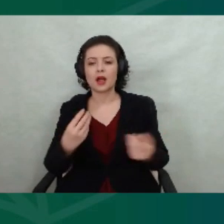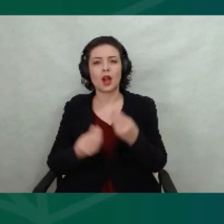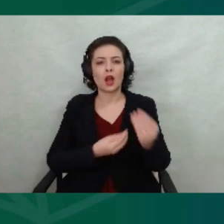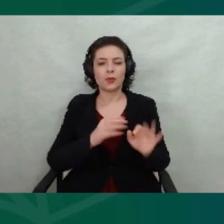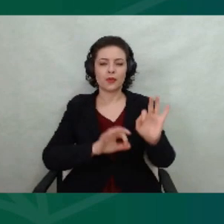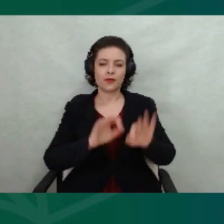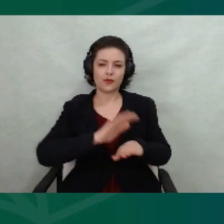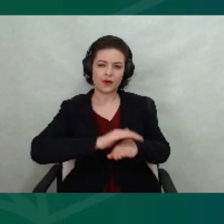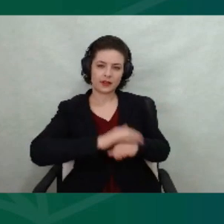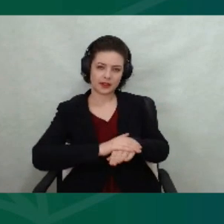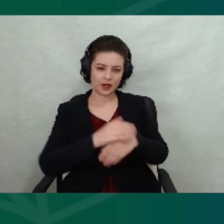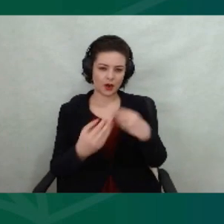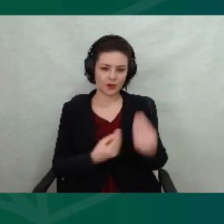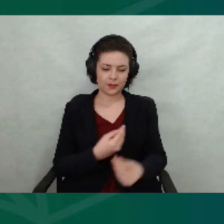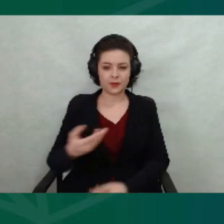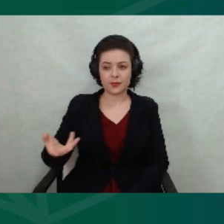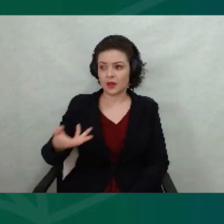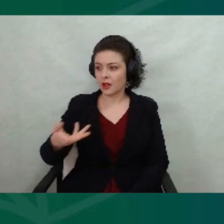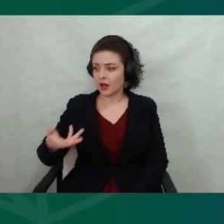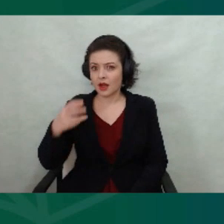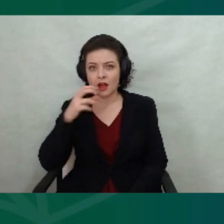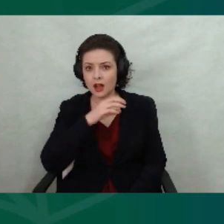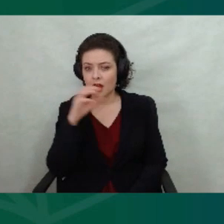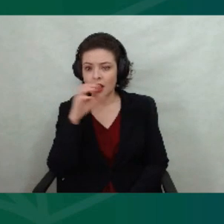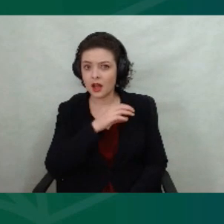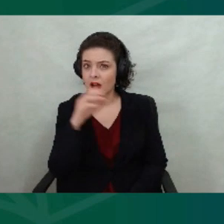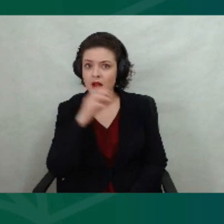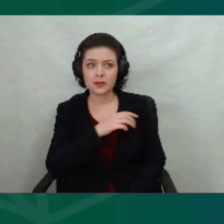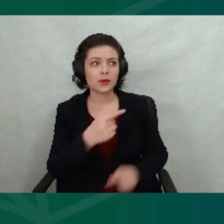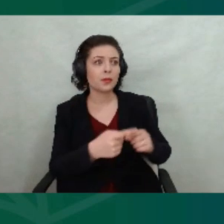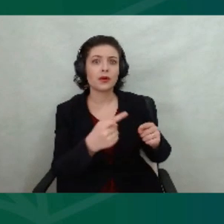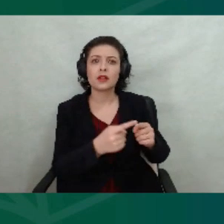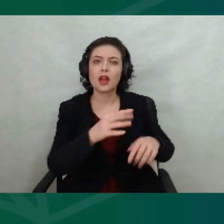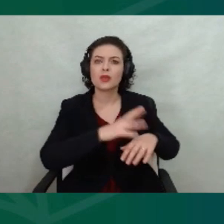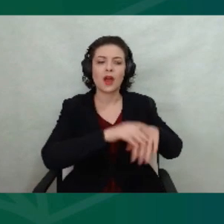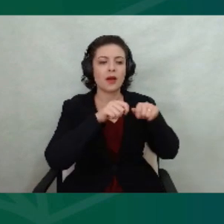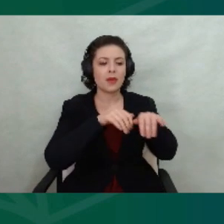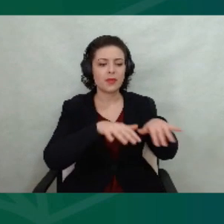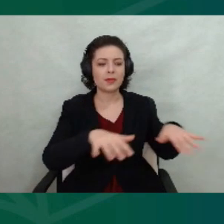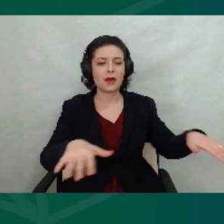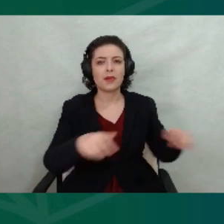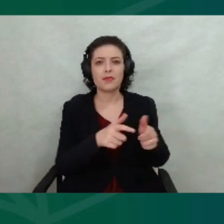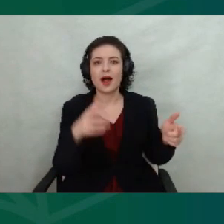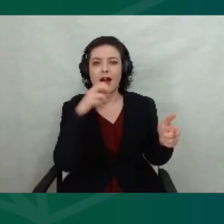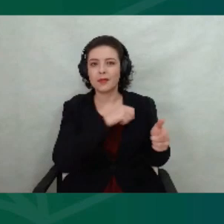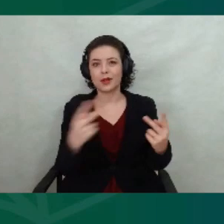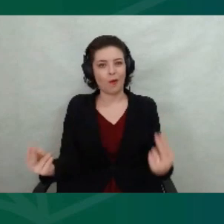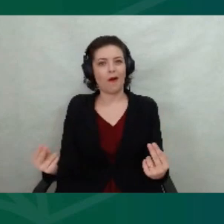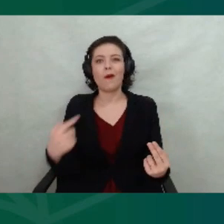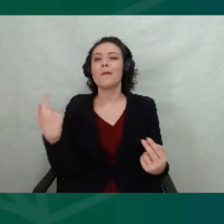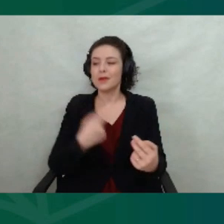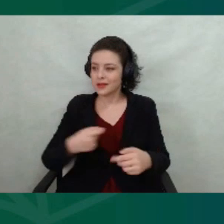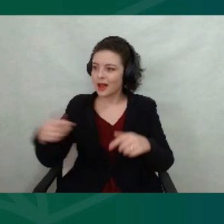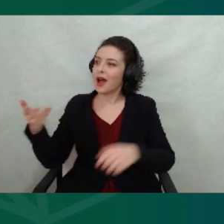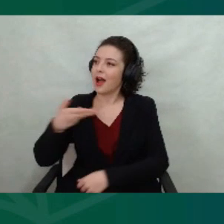na velocidade da pandemia, de tal forma que a gente possa segurar a pandemia de